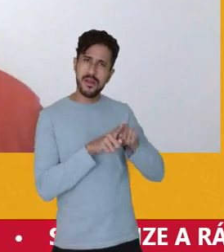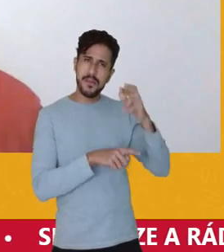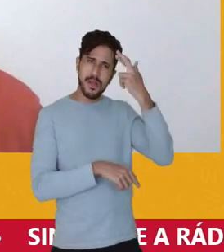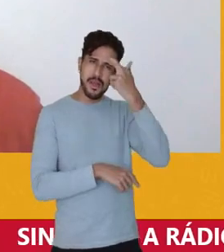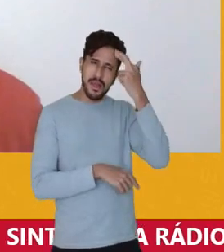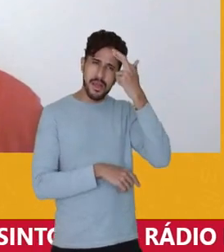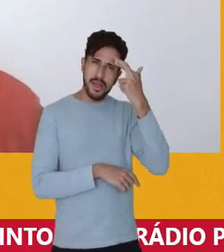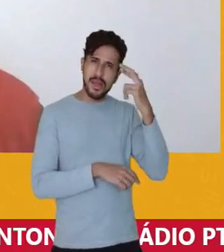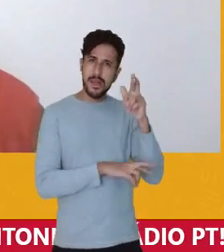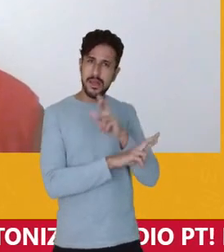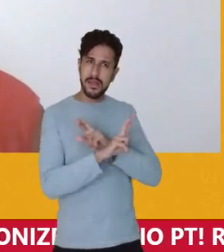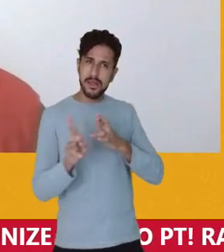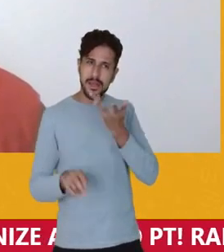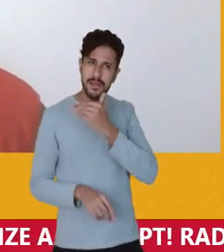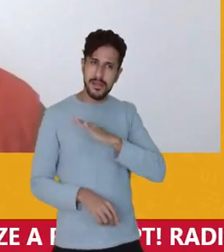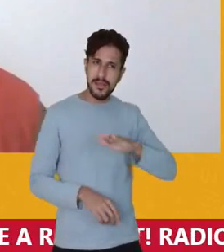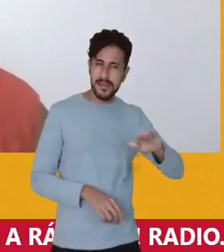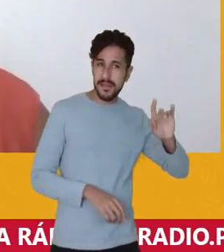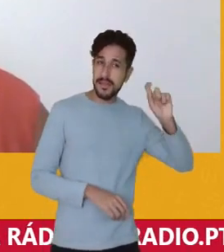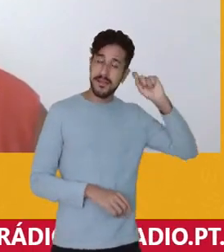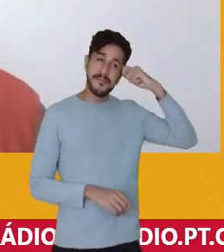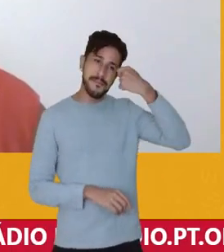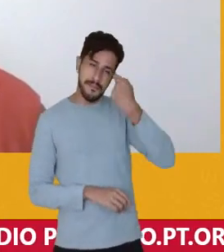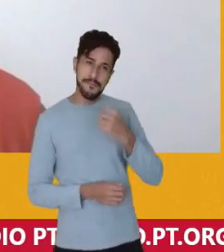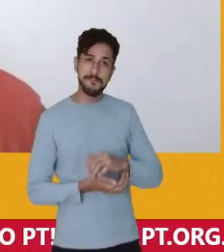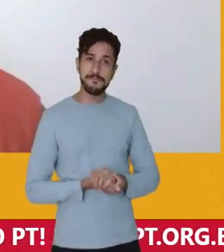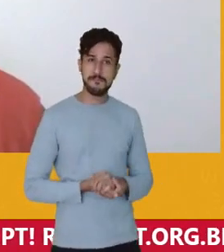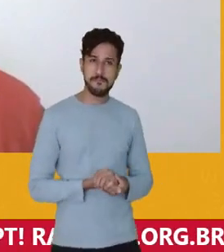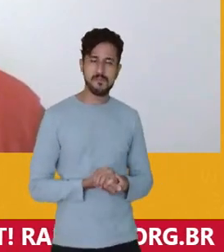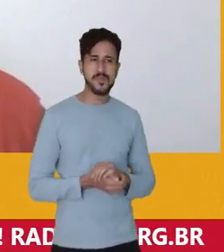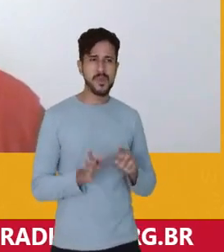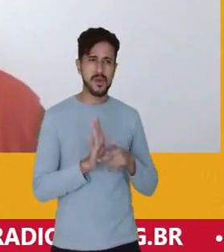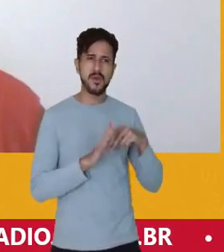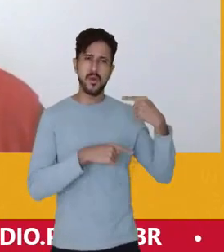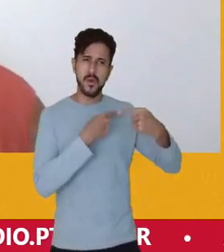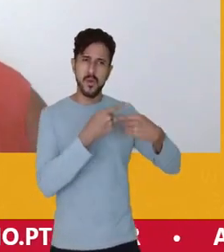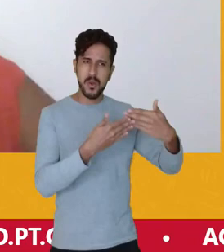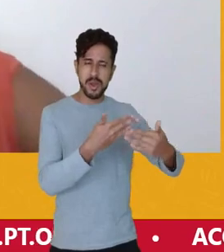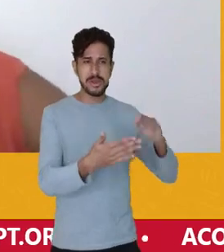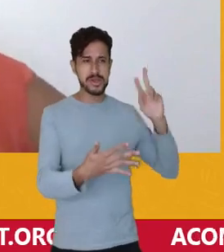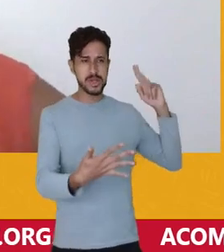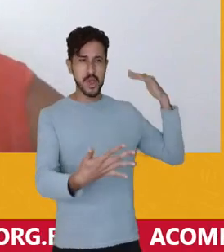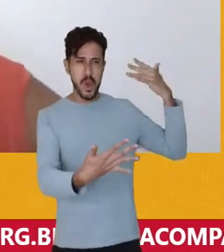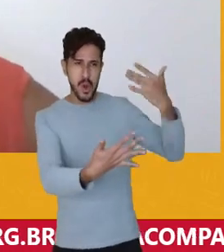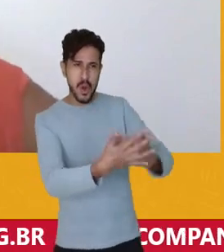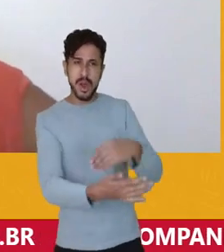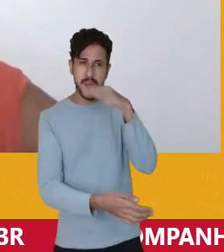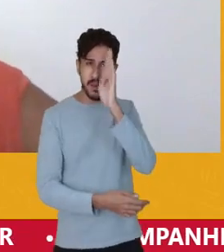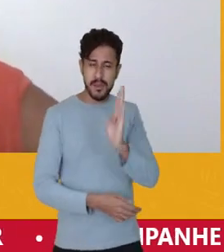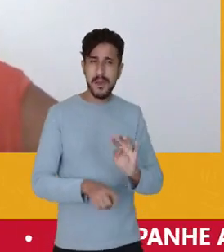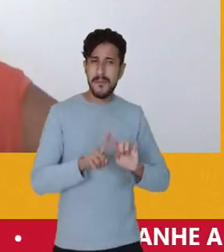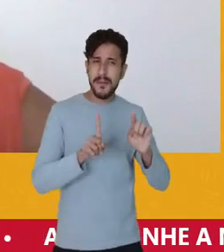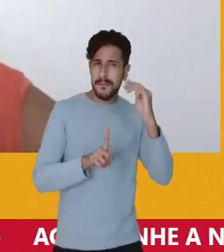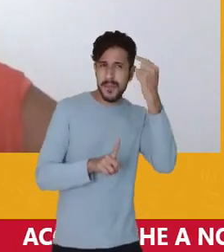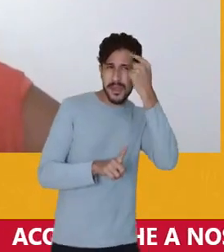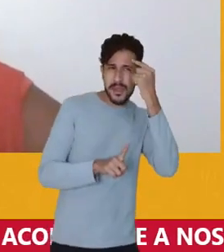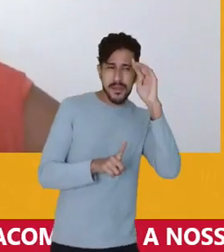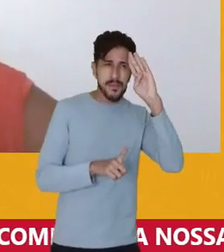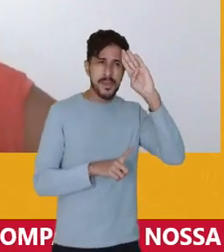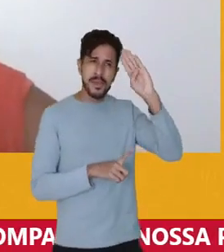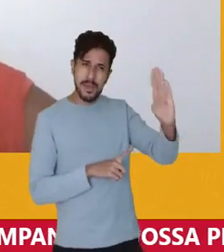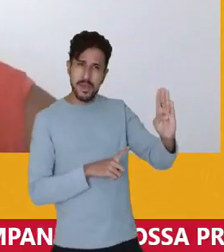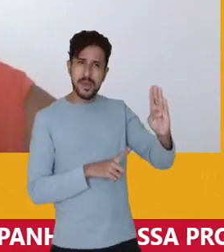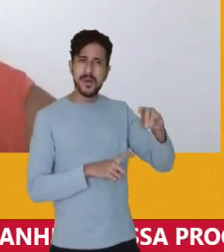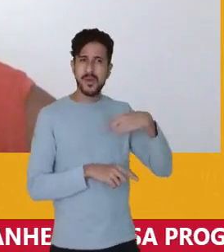reflexão em torno da infância negra, do processo histórico no nosso país, mas pensando especificamente